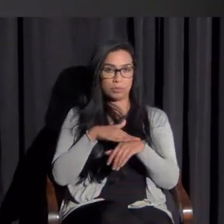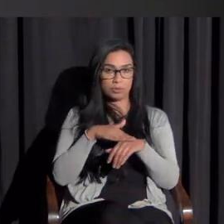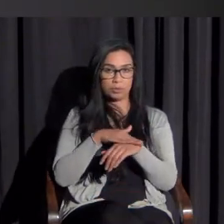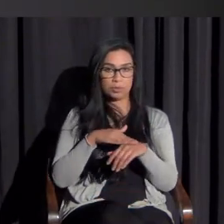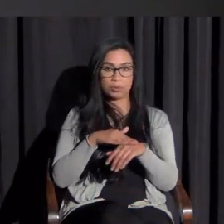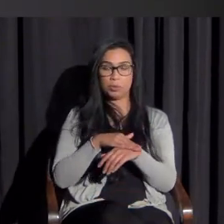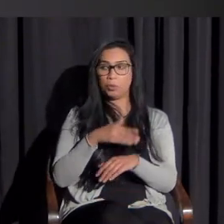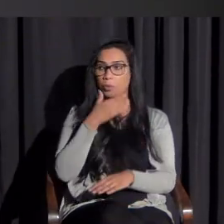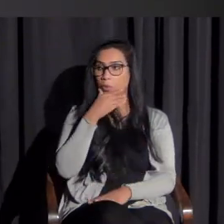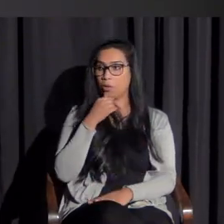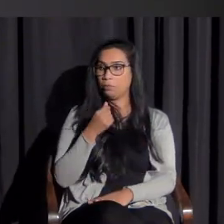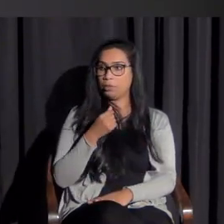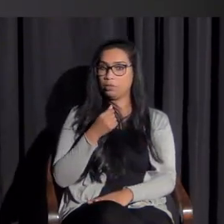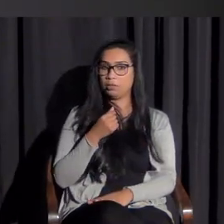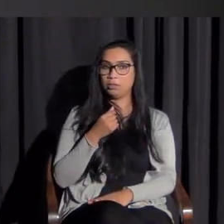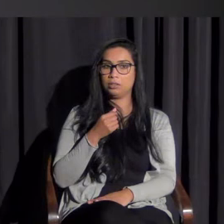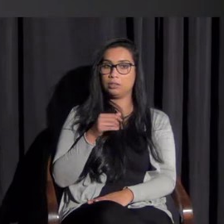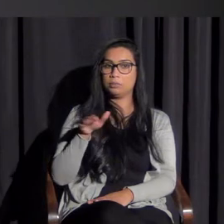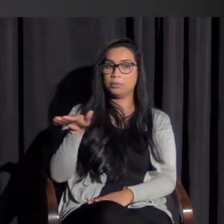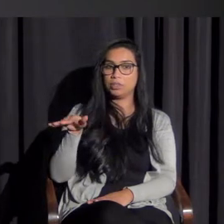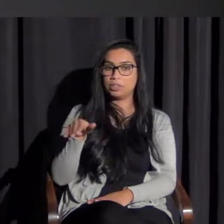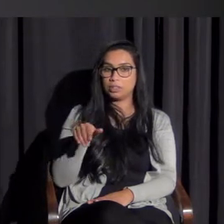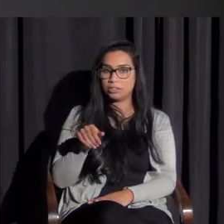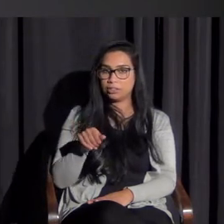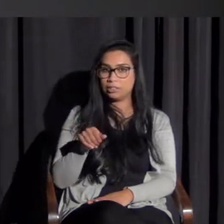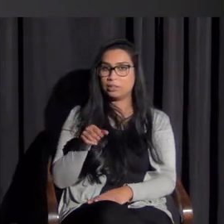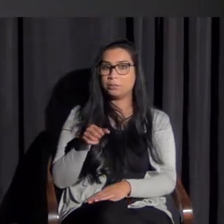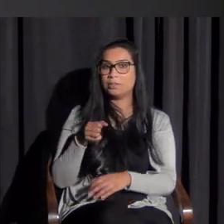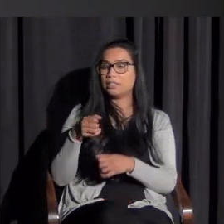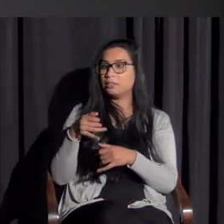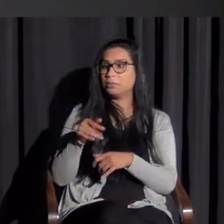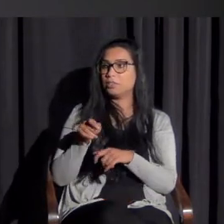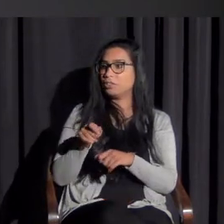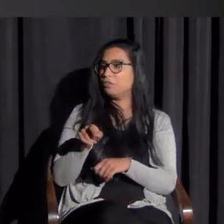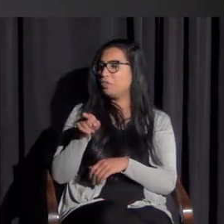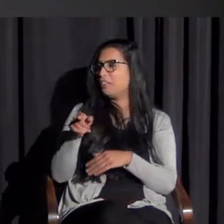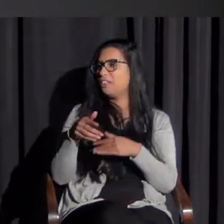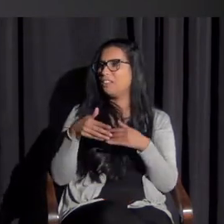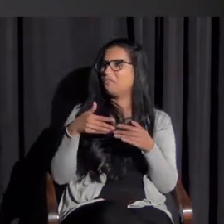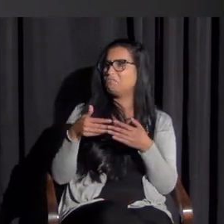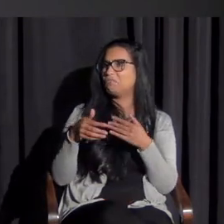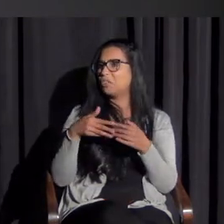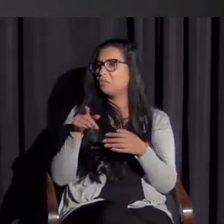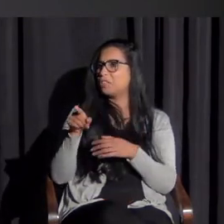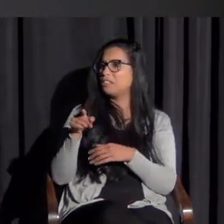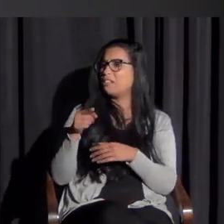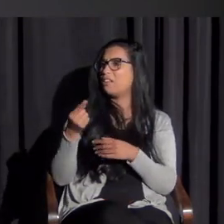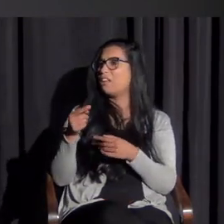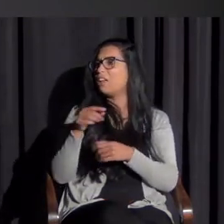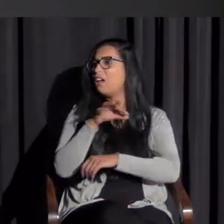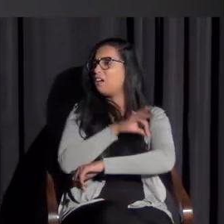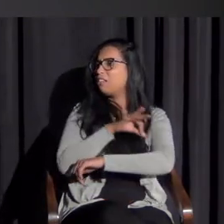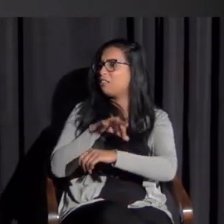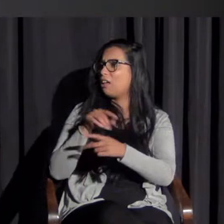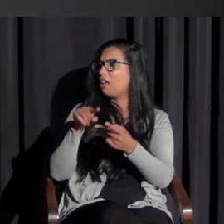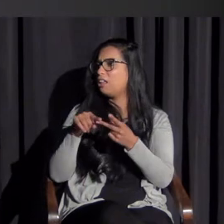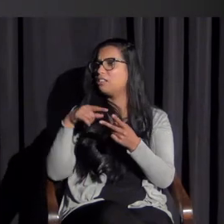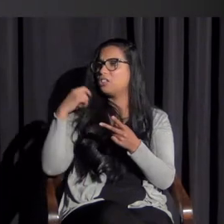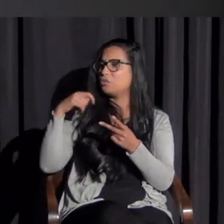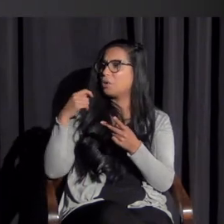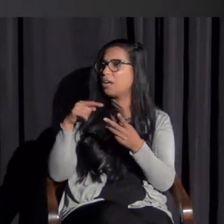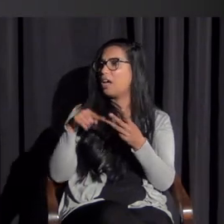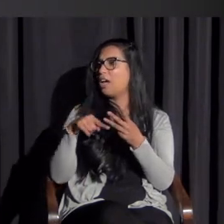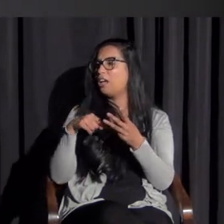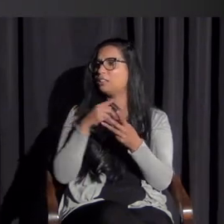você é o quê? Ah, você é arquiteta, você é advogada, você é professora. Né?